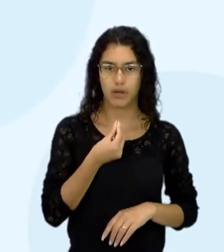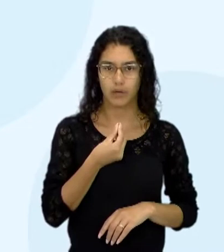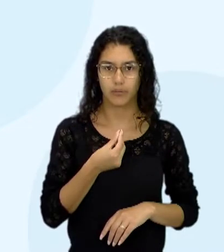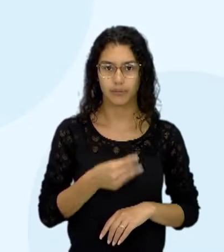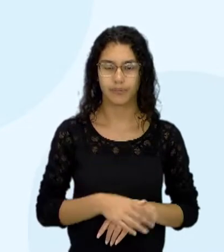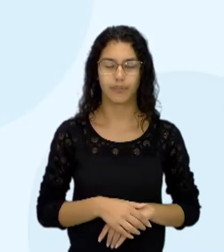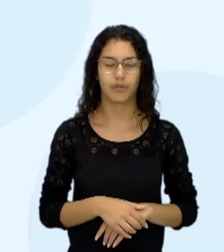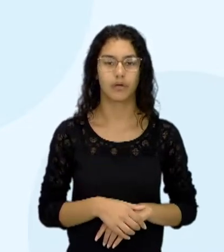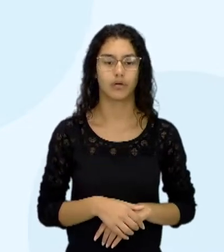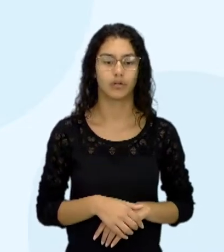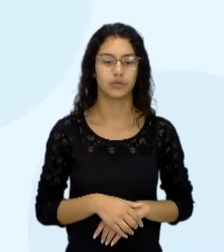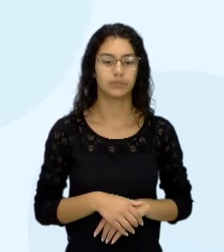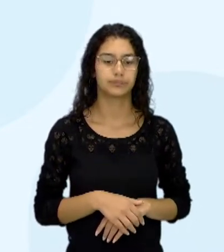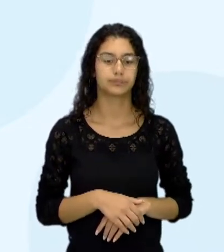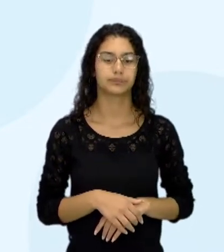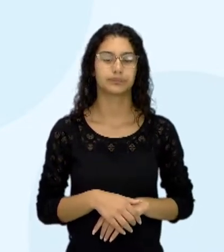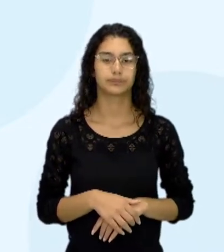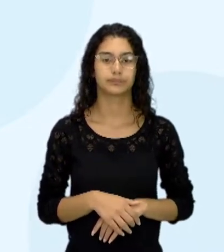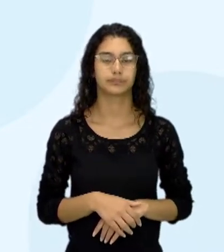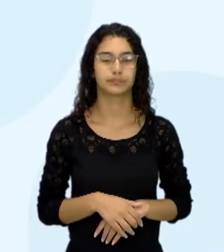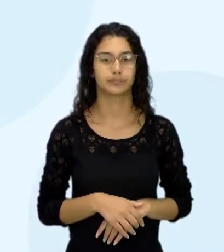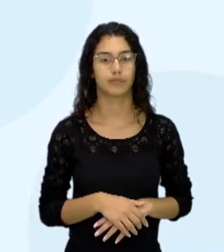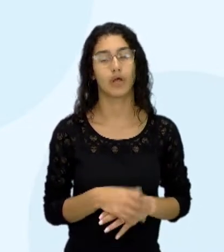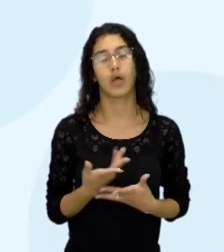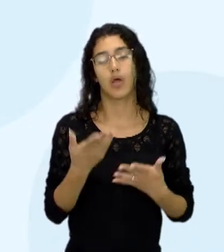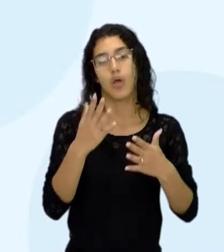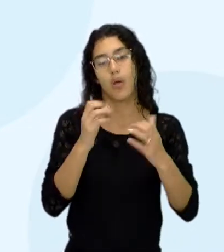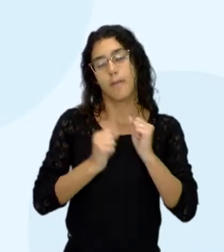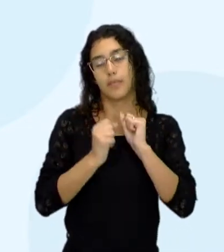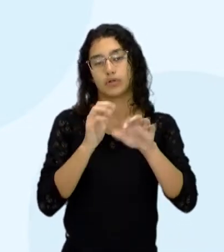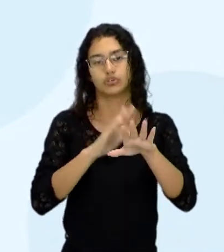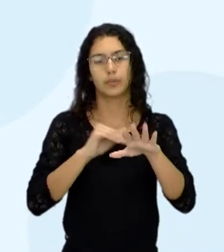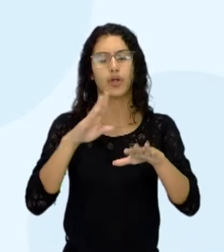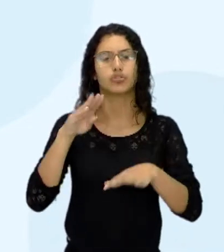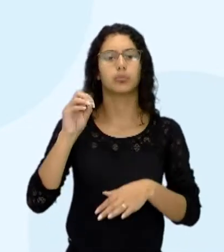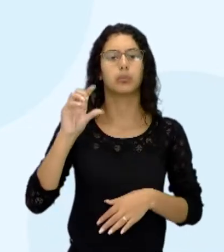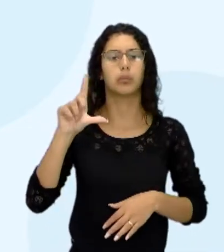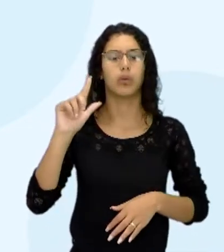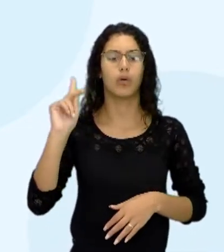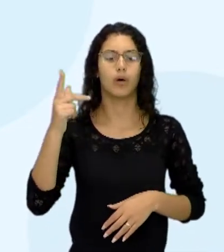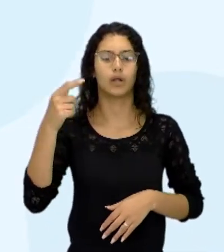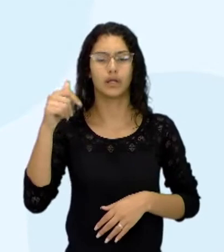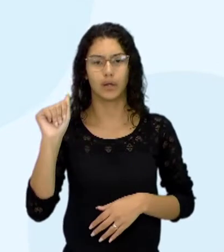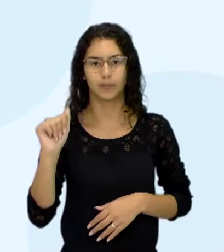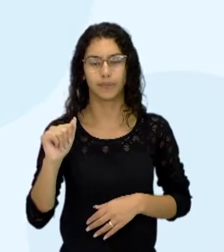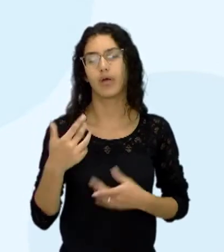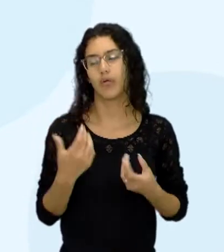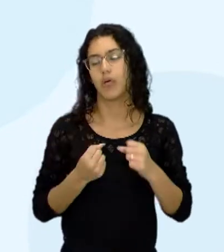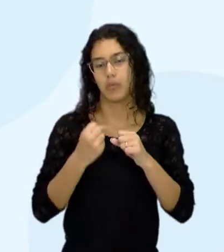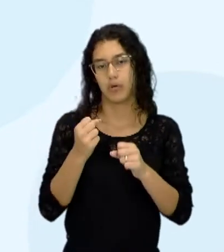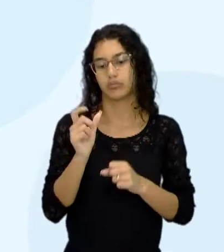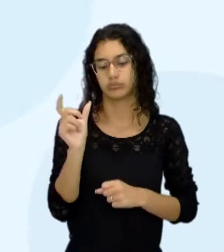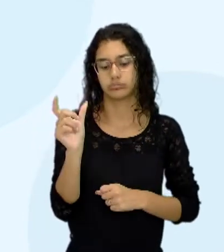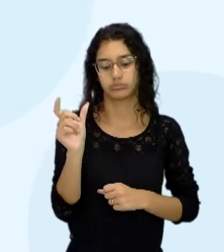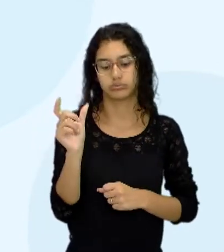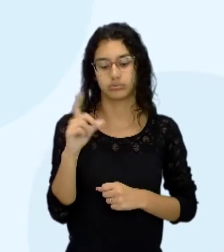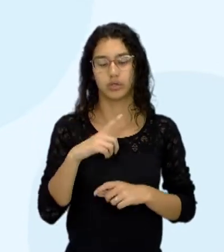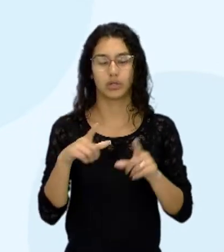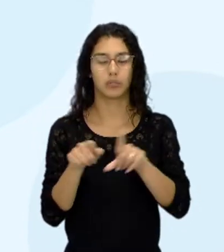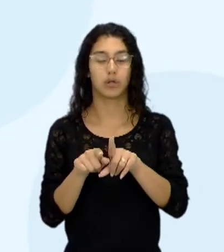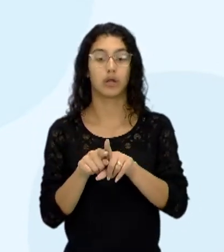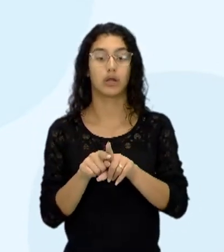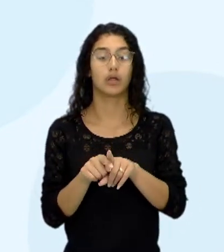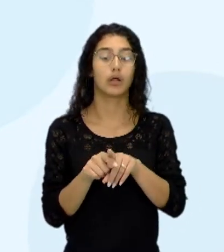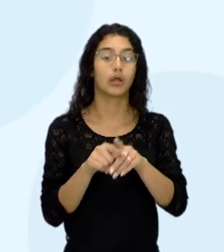uma pessoa dentro de o que a gente pode dizer uma bolha, né? Uma esfera transparente, que a gente pode dizer que é uma bolha, né?